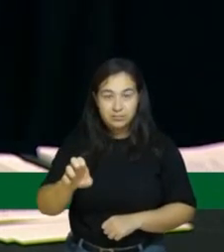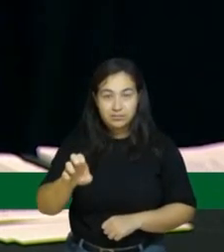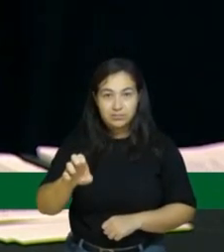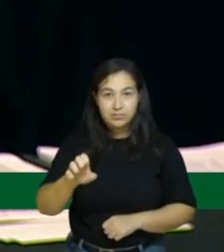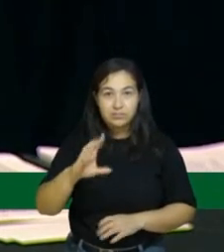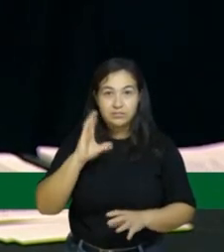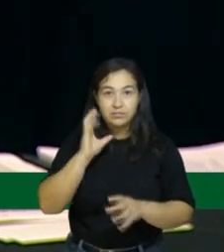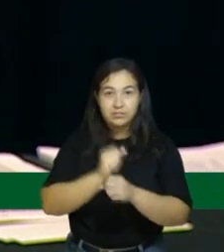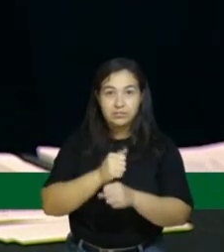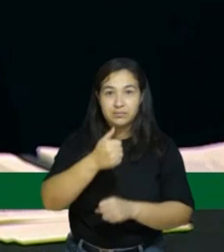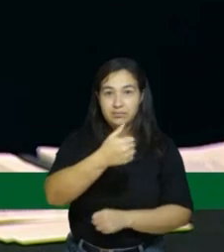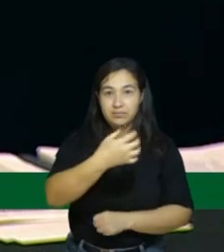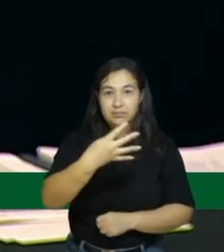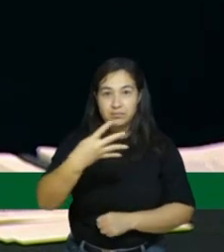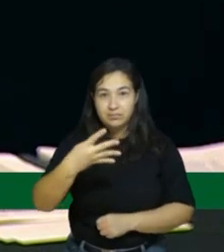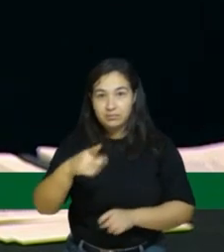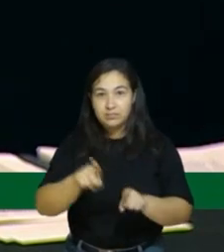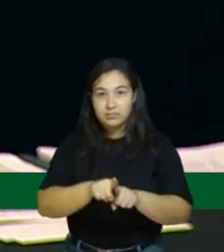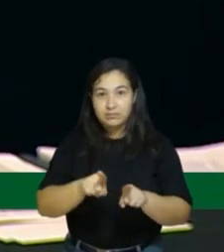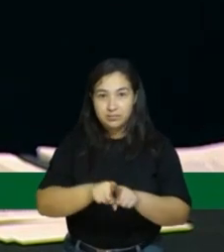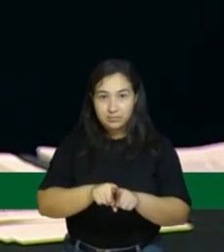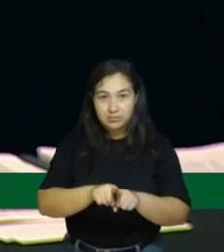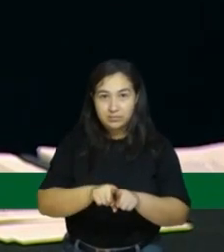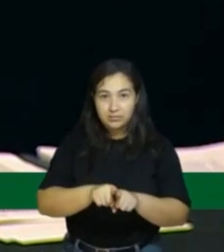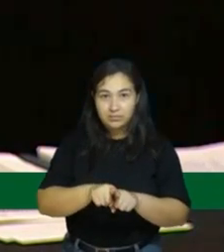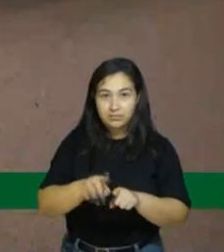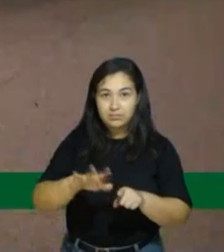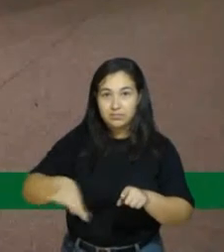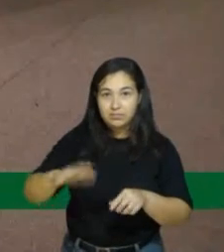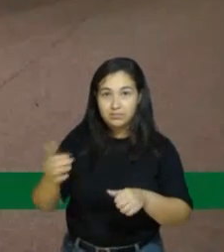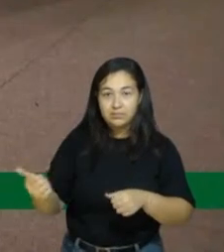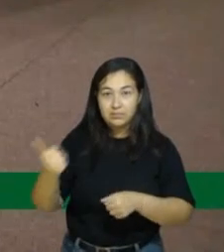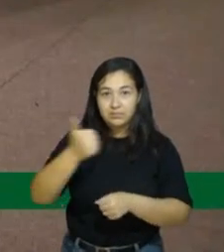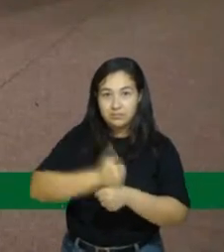e oito vereadores suplentes sejam